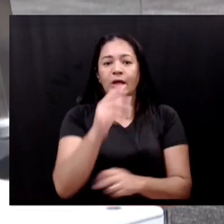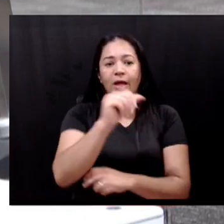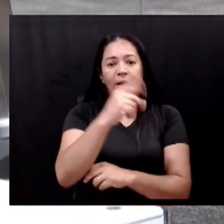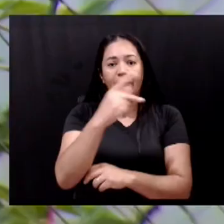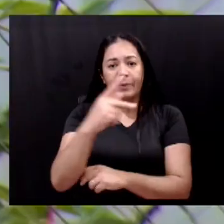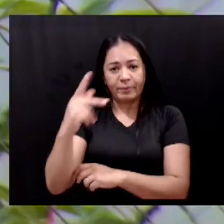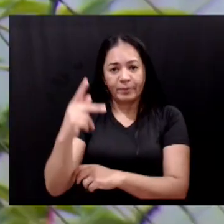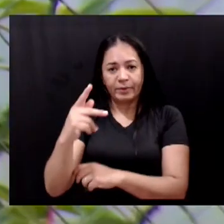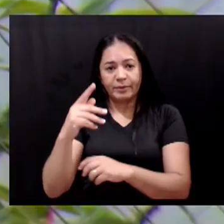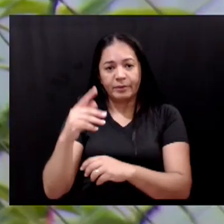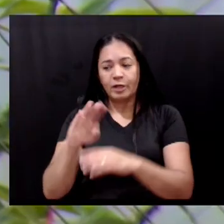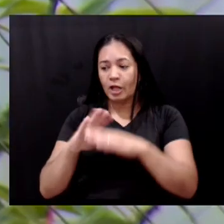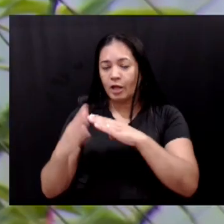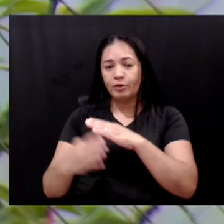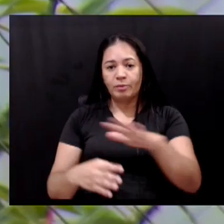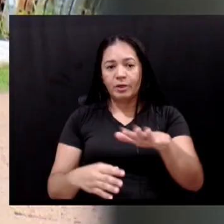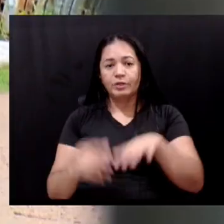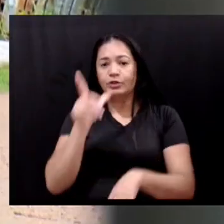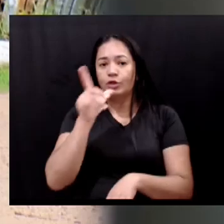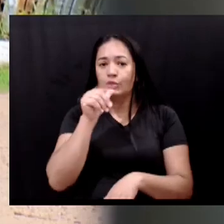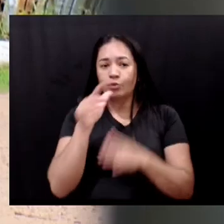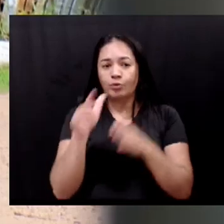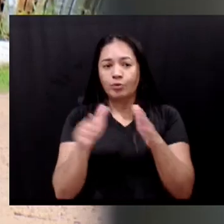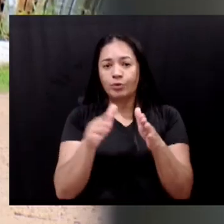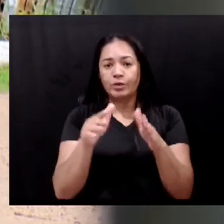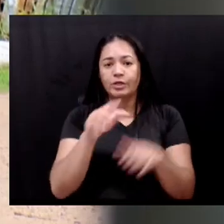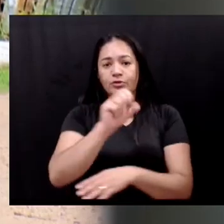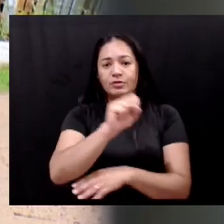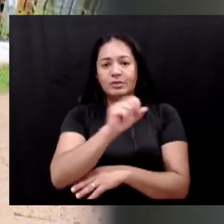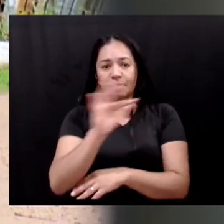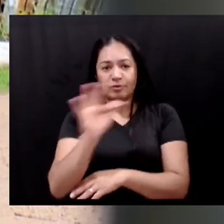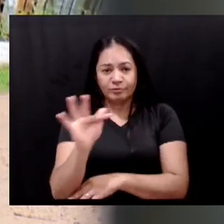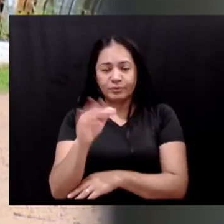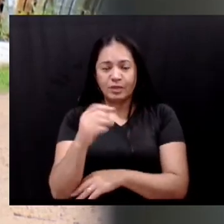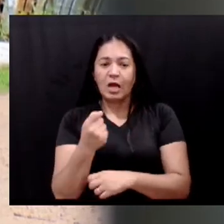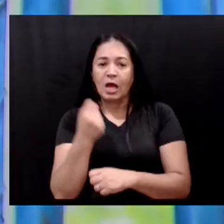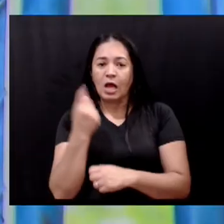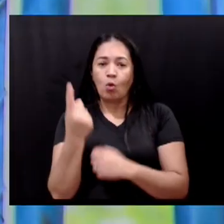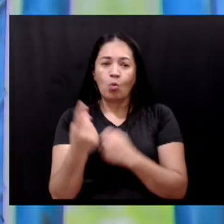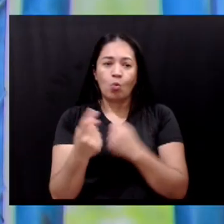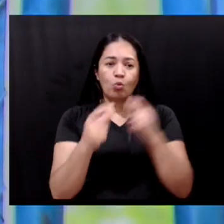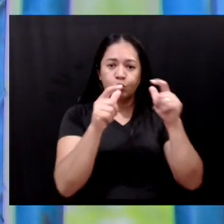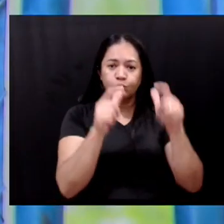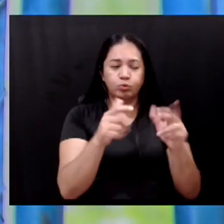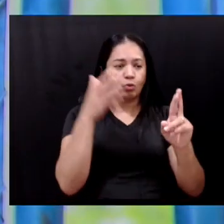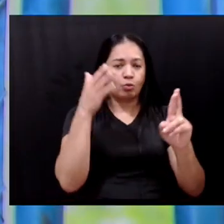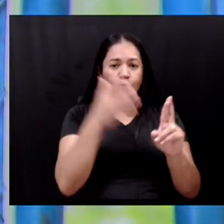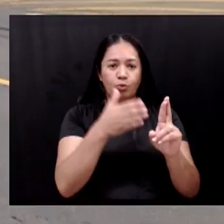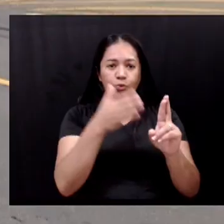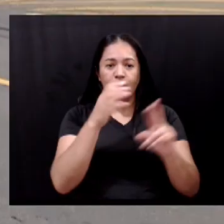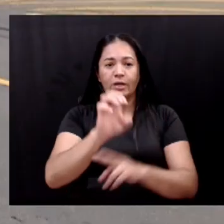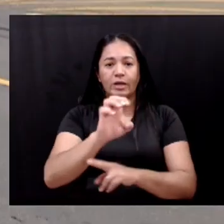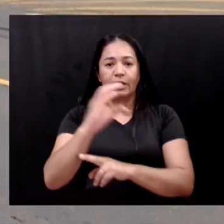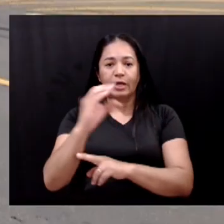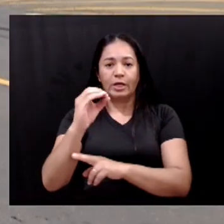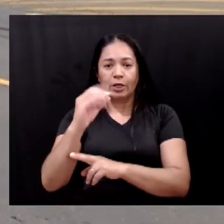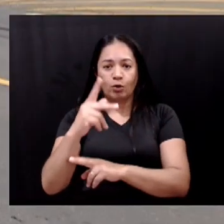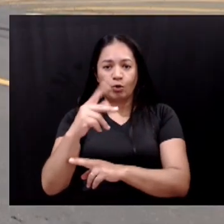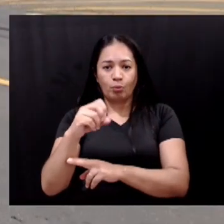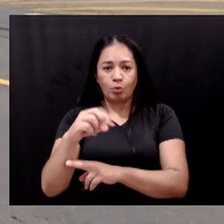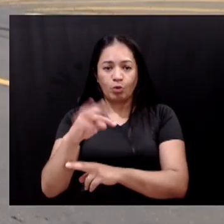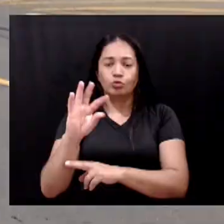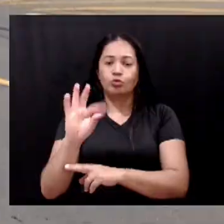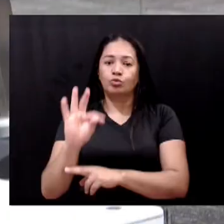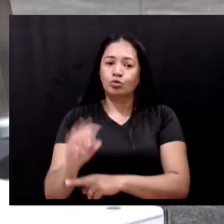São Francisco. Segundo o vereador, alguns pontos referentes ao ecoponto já foram dados, ele só não